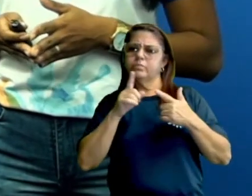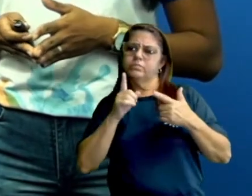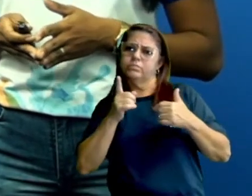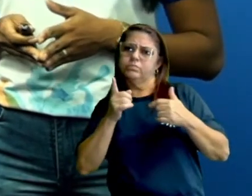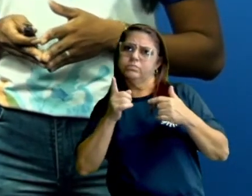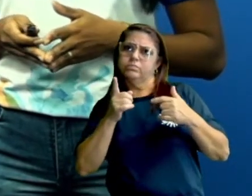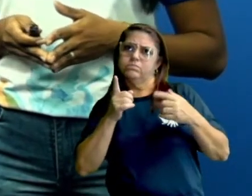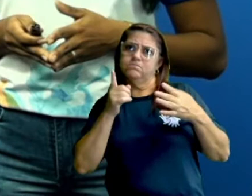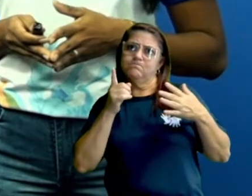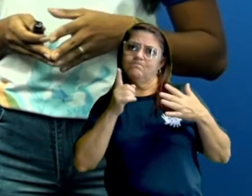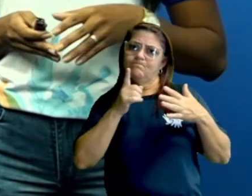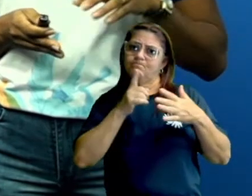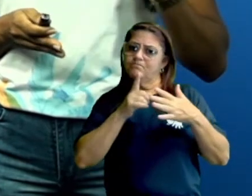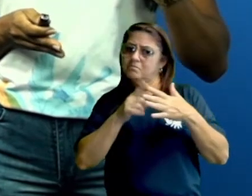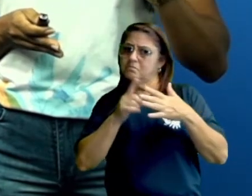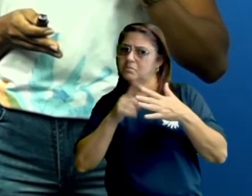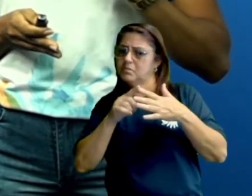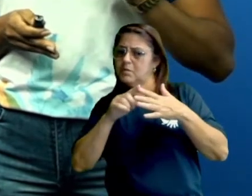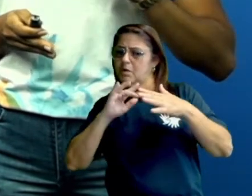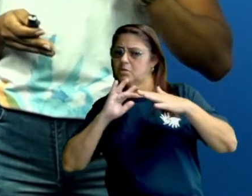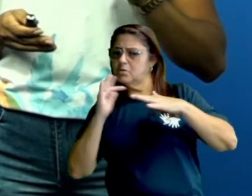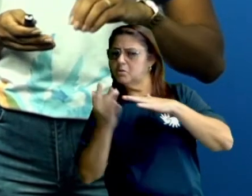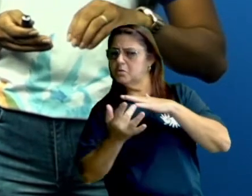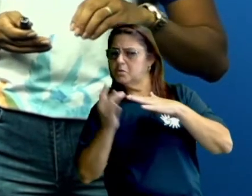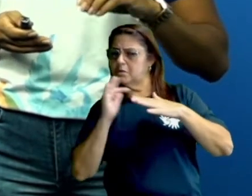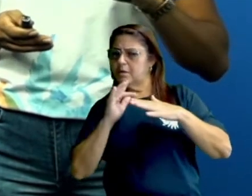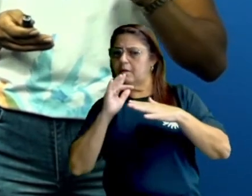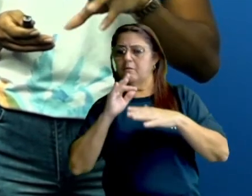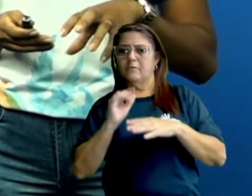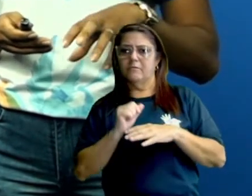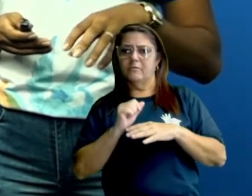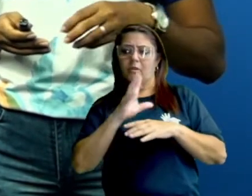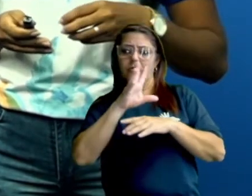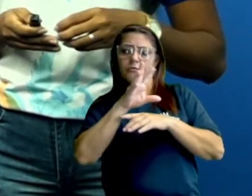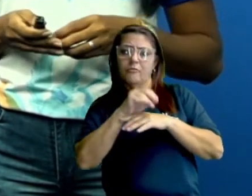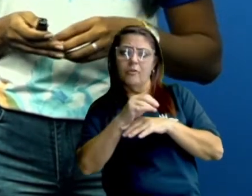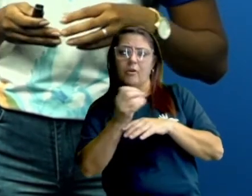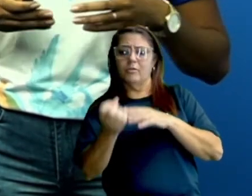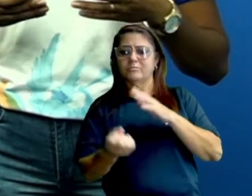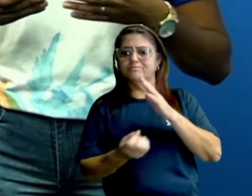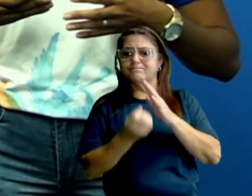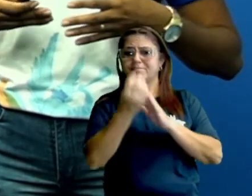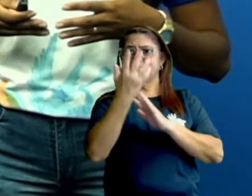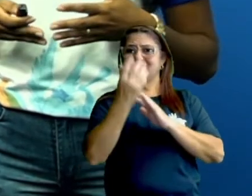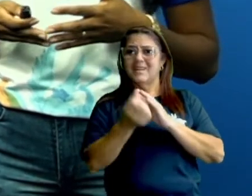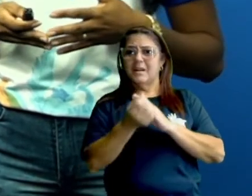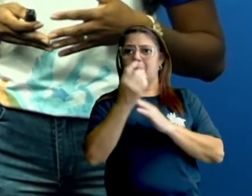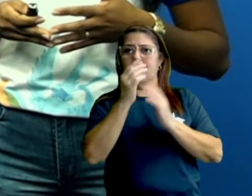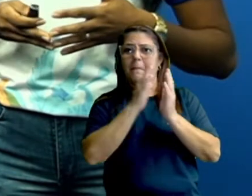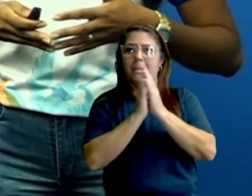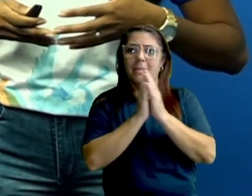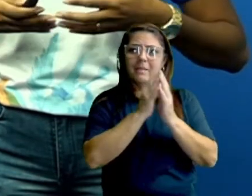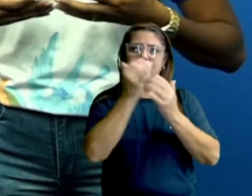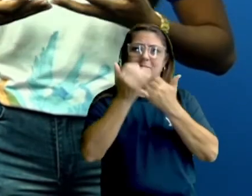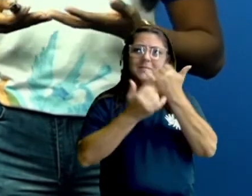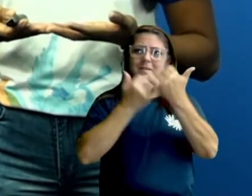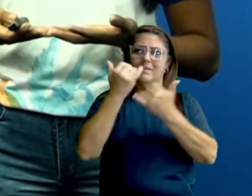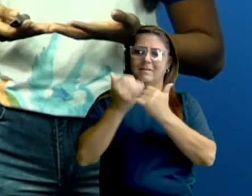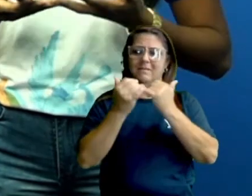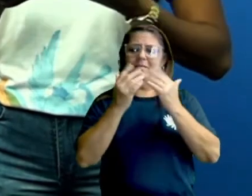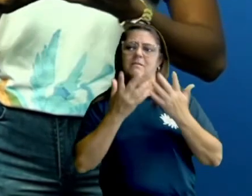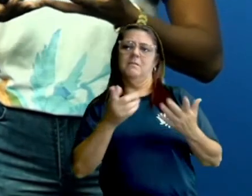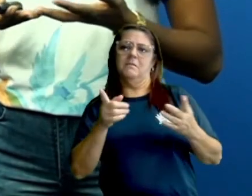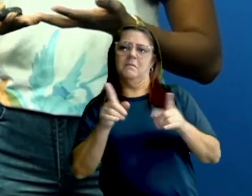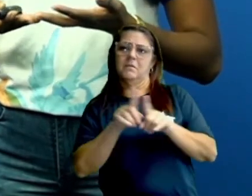principalmente dentro das redes sociais, que são os usos de figurinhas, de memes, tá? Todo esse material também